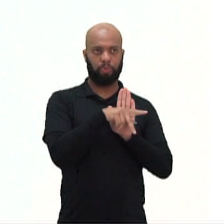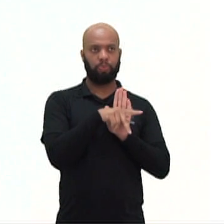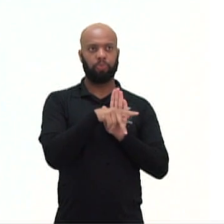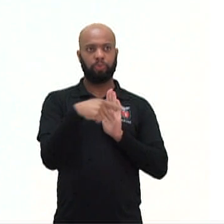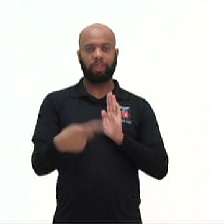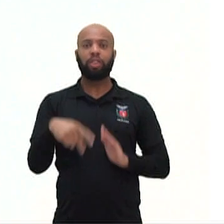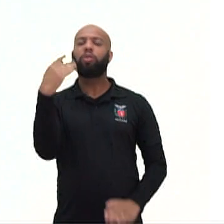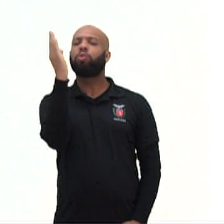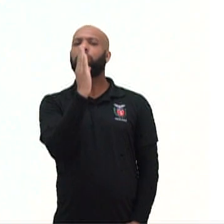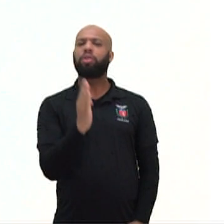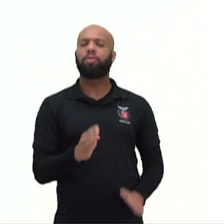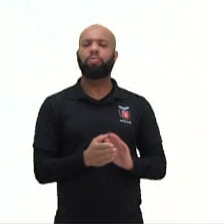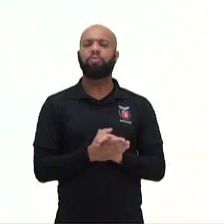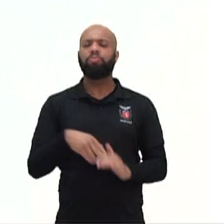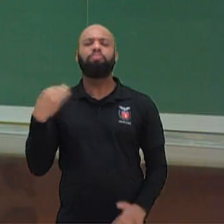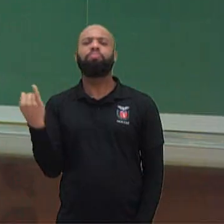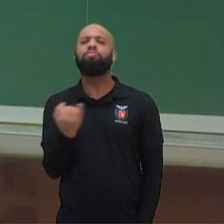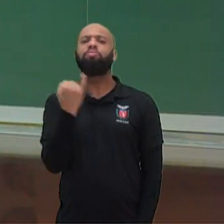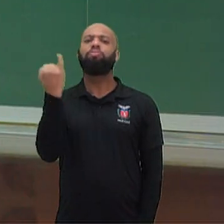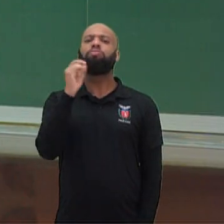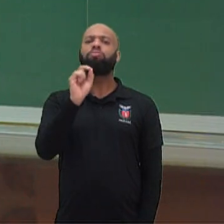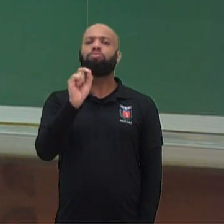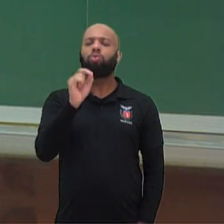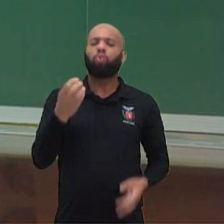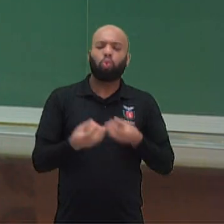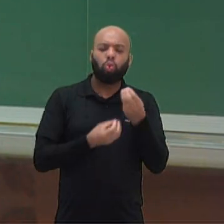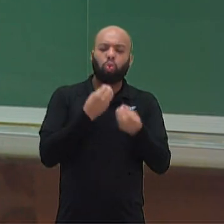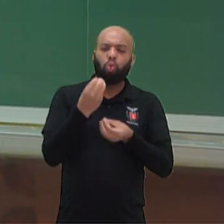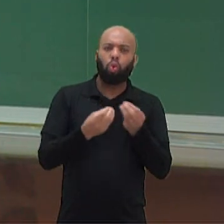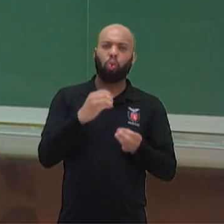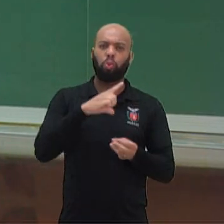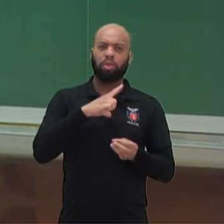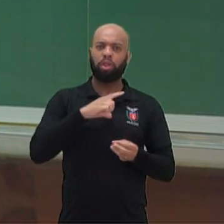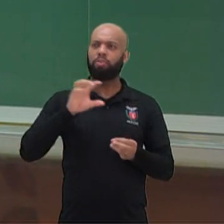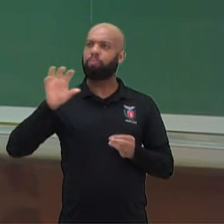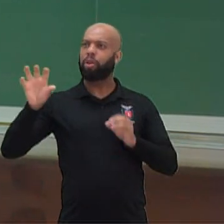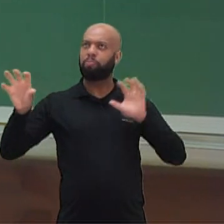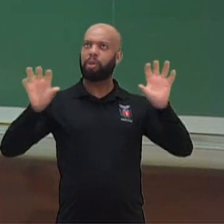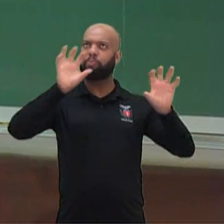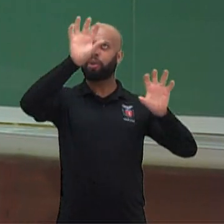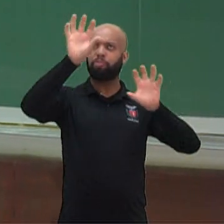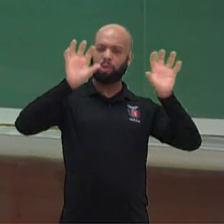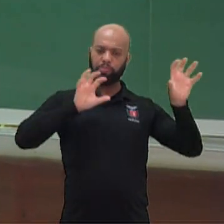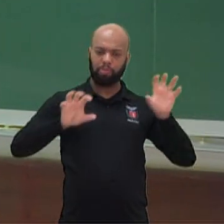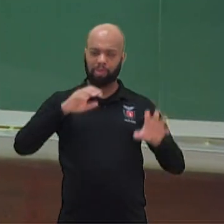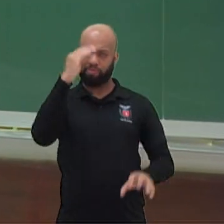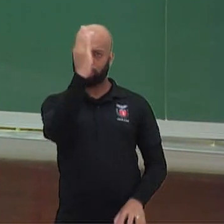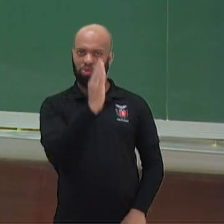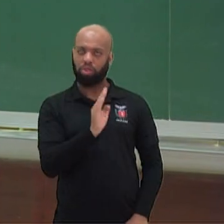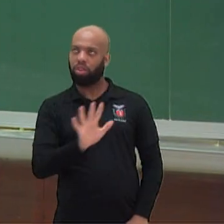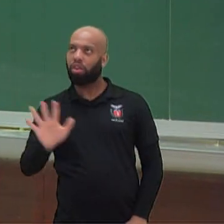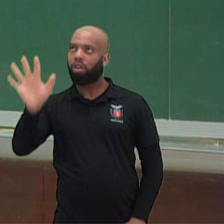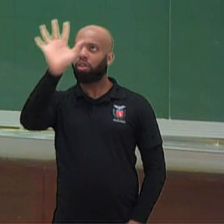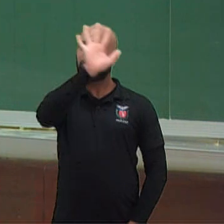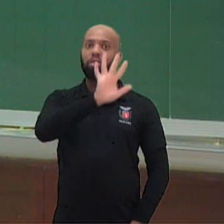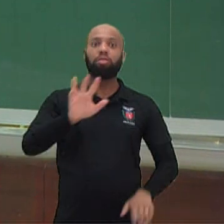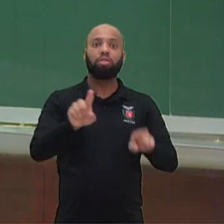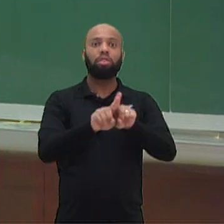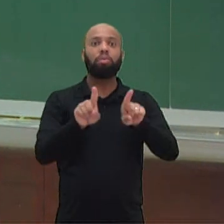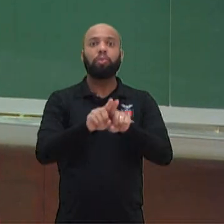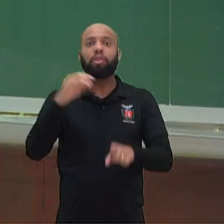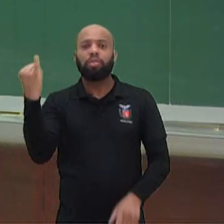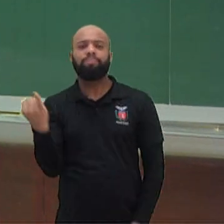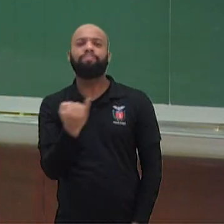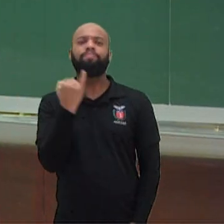importância? Compreender, né, a distribuição dos recursos naturais que nós temos dentro do território nacional e a importância desses